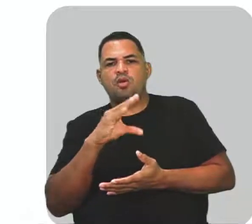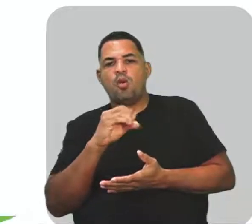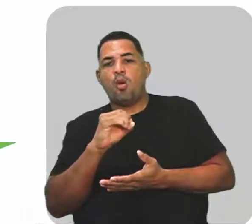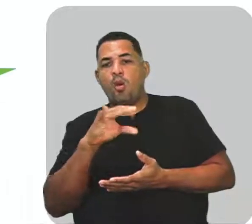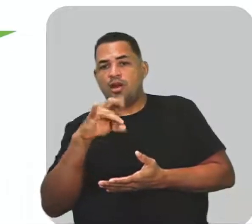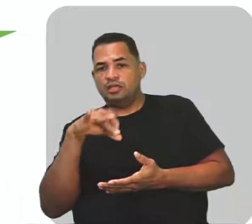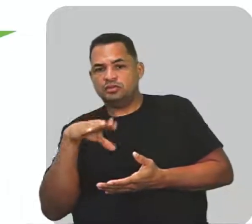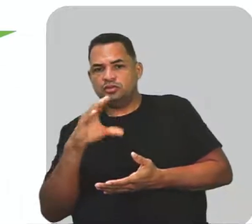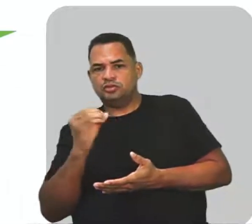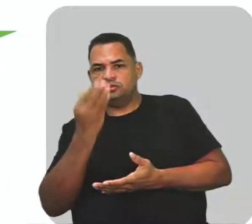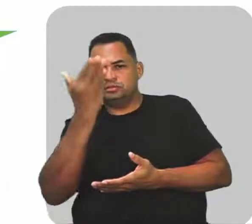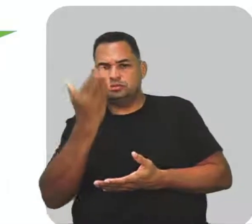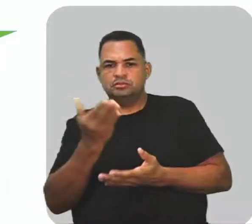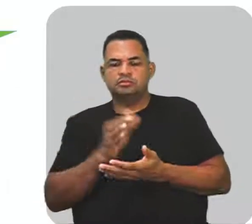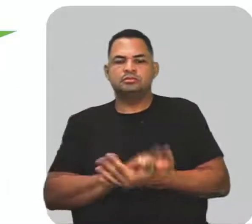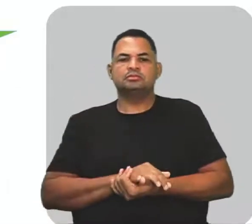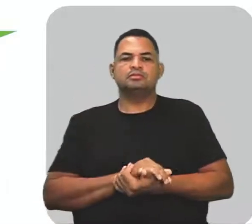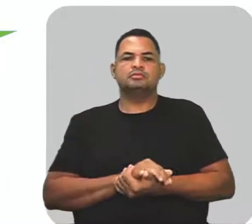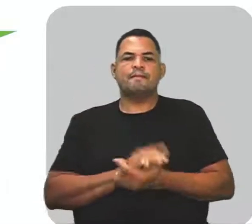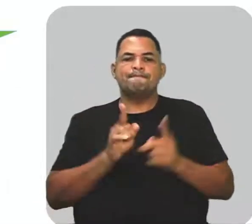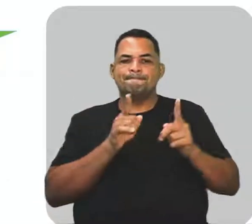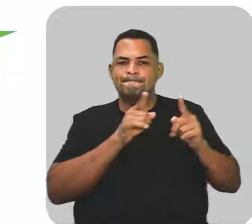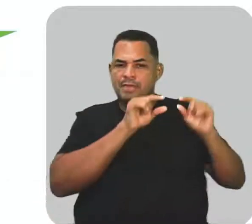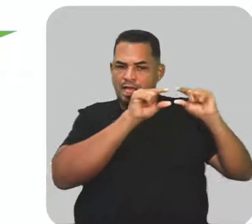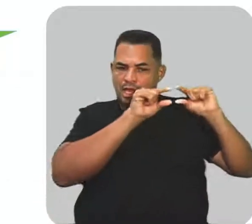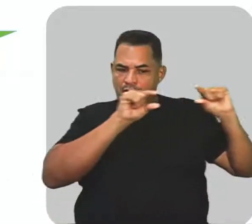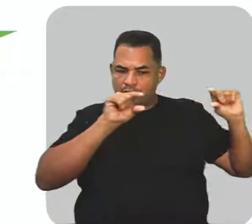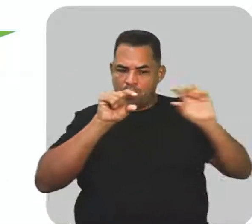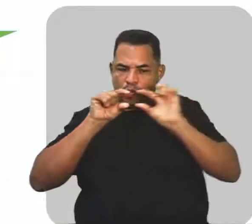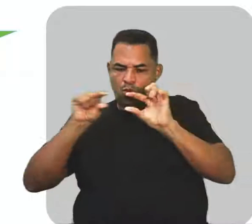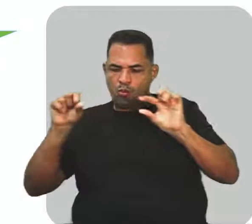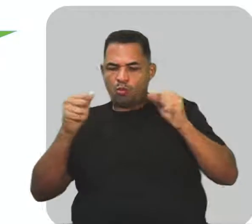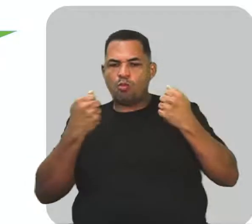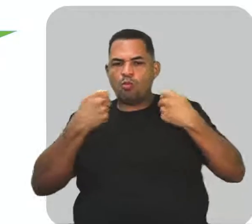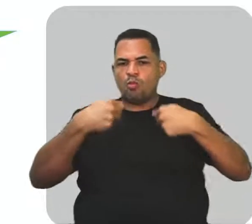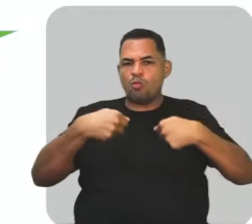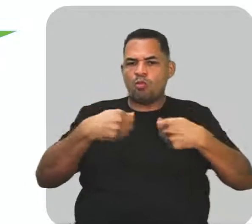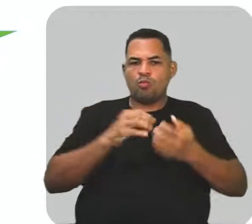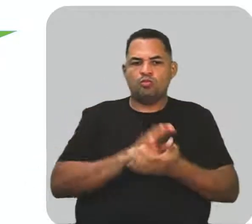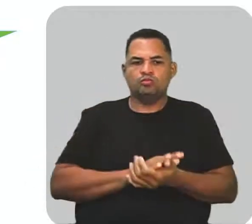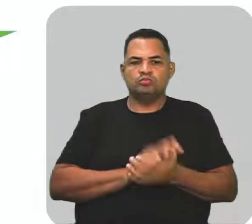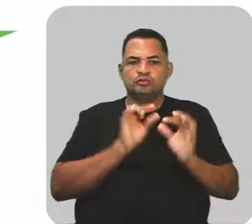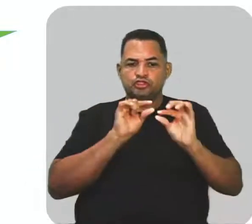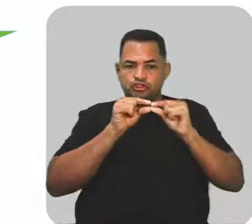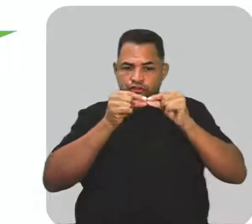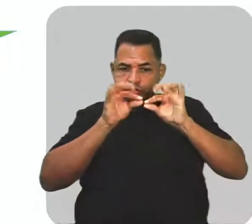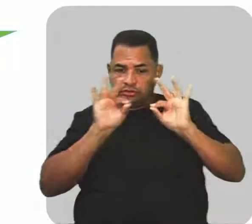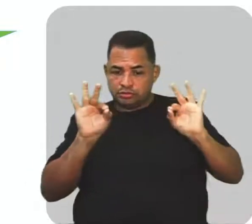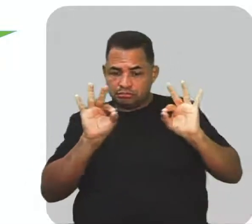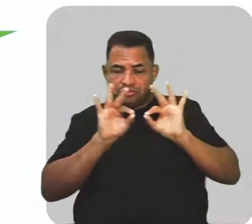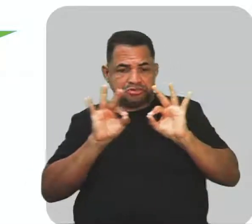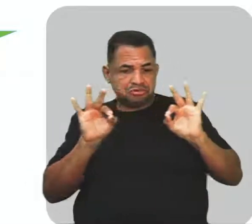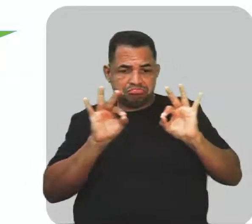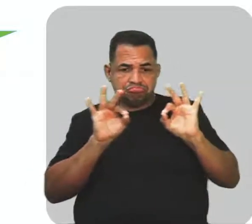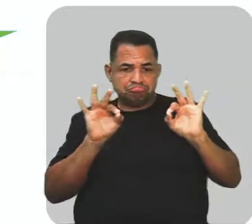orações. Muito bem. Então, o período, ele pode ser um período